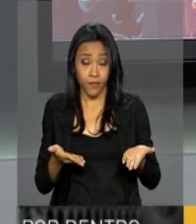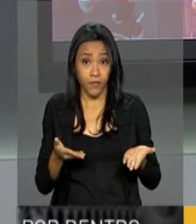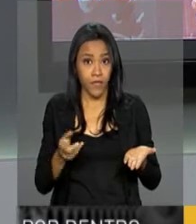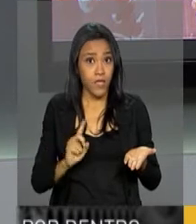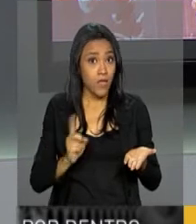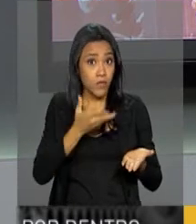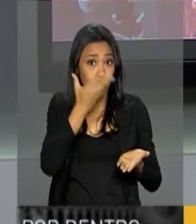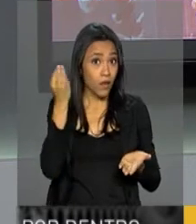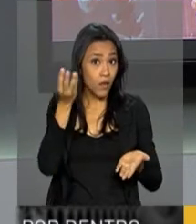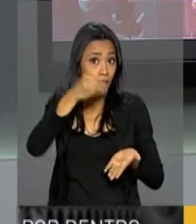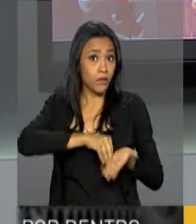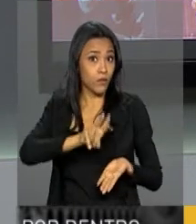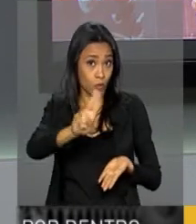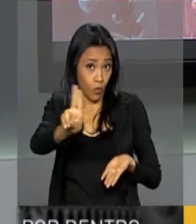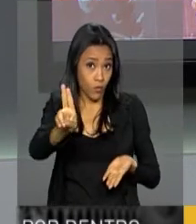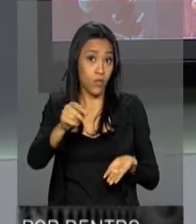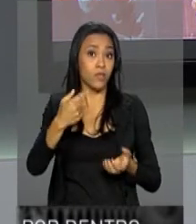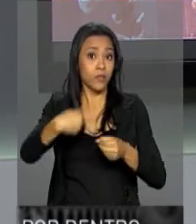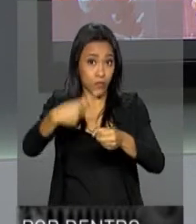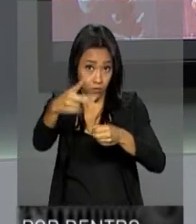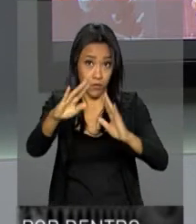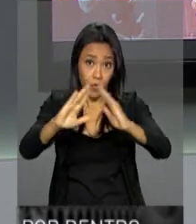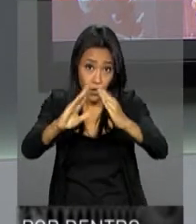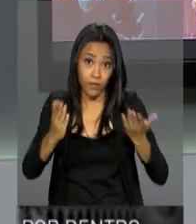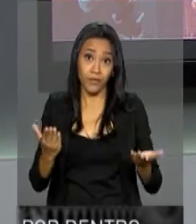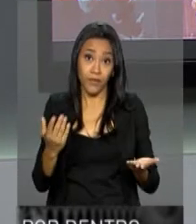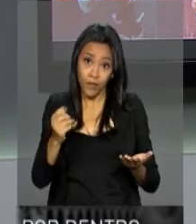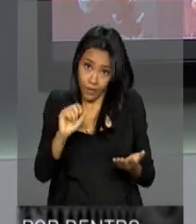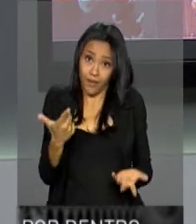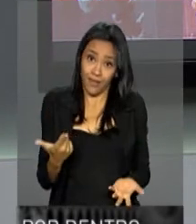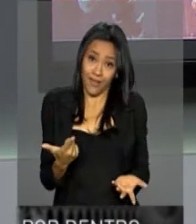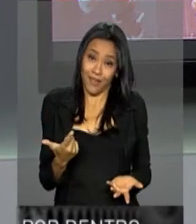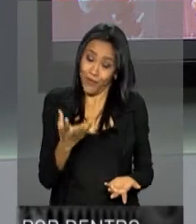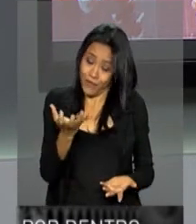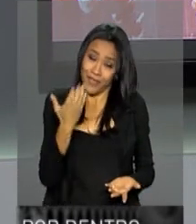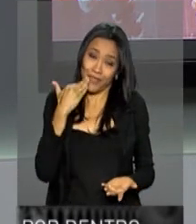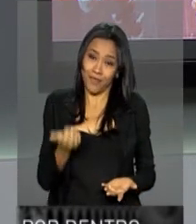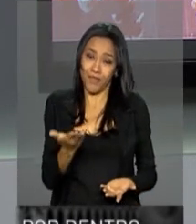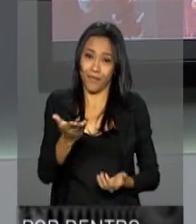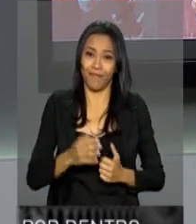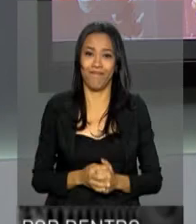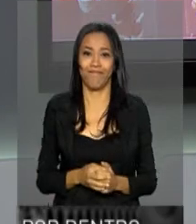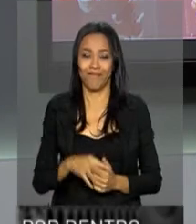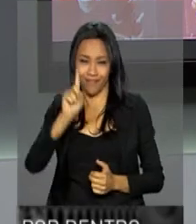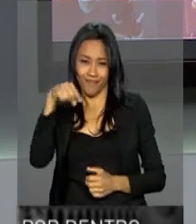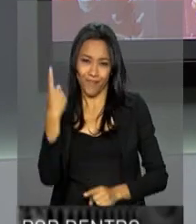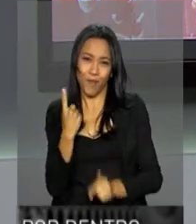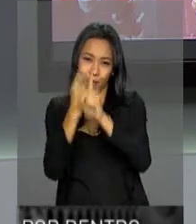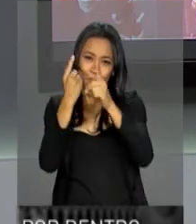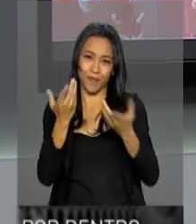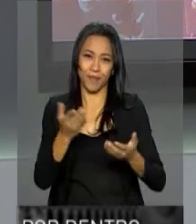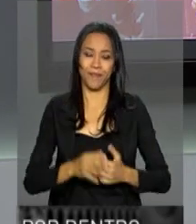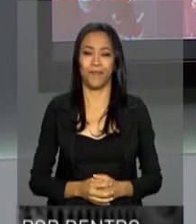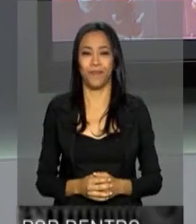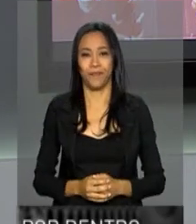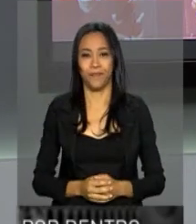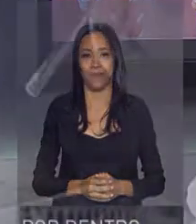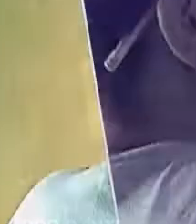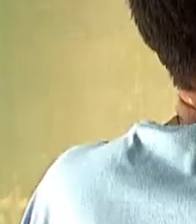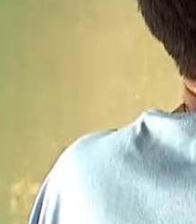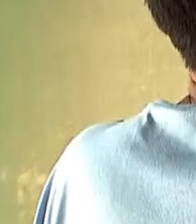pordentrodogoverno@presidencia.gov.br. Não se esqueça de informar o seu nome, a cidade onde mora e, é claro, o que você gostaria de saber. Até o próximo programa.